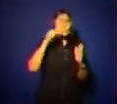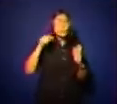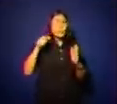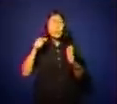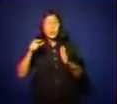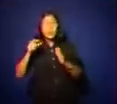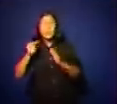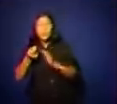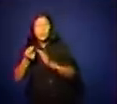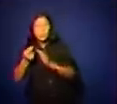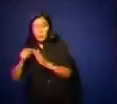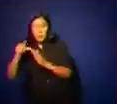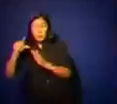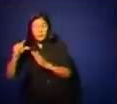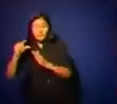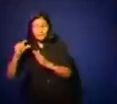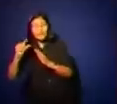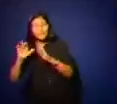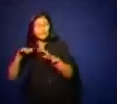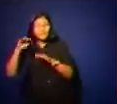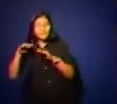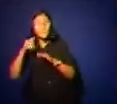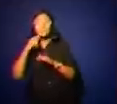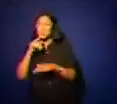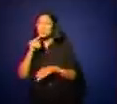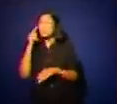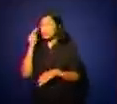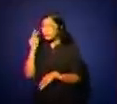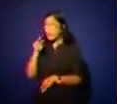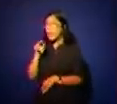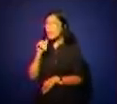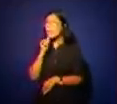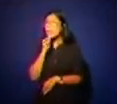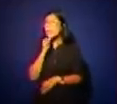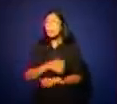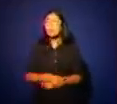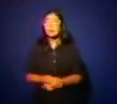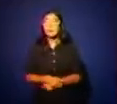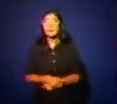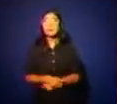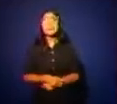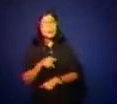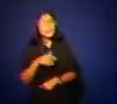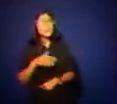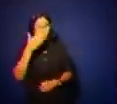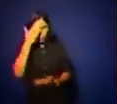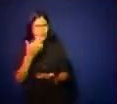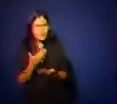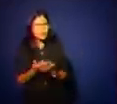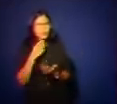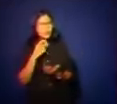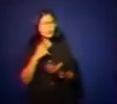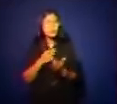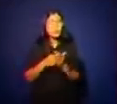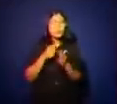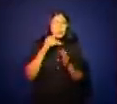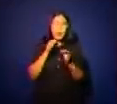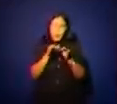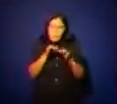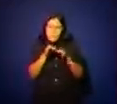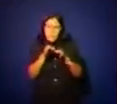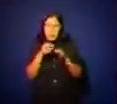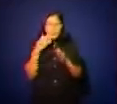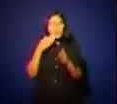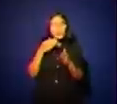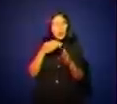muito pouco né então a gente tem alguns exemplos aí e o que eu digo sempre é o seguinte eu acho dá para fazer fiscal um